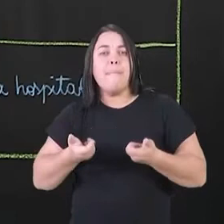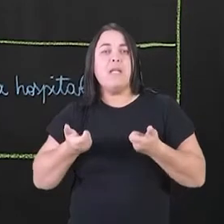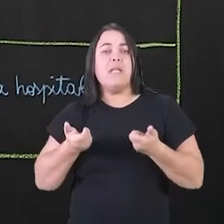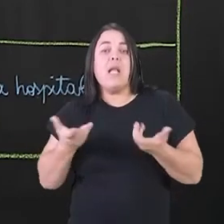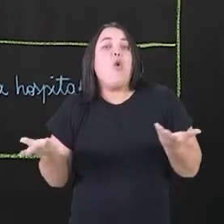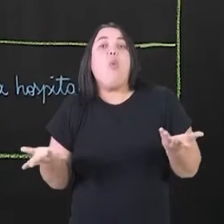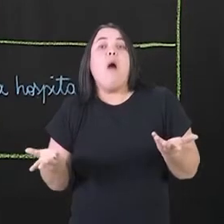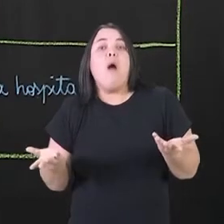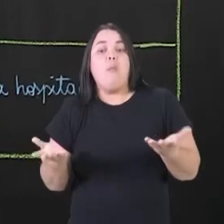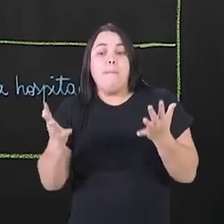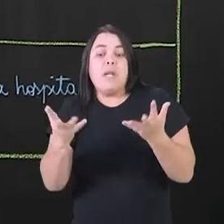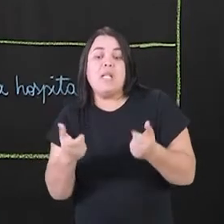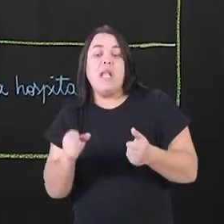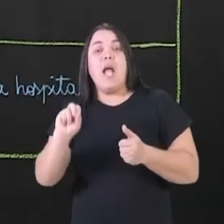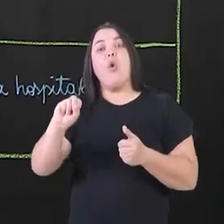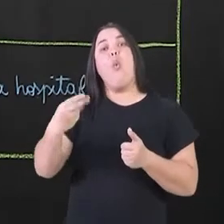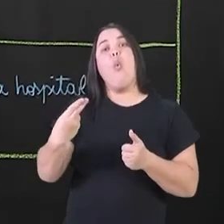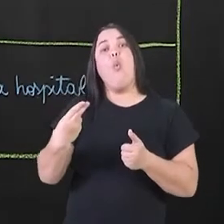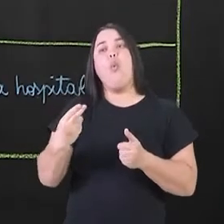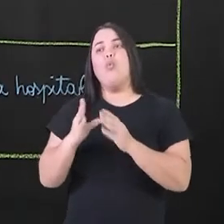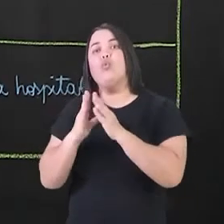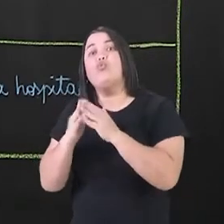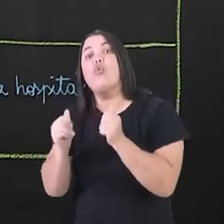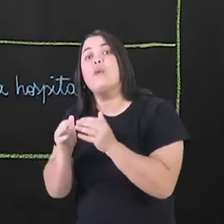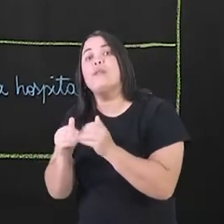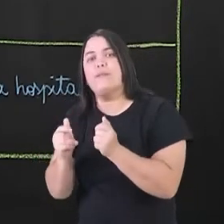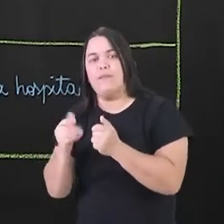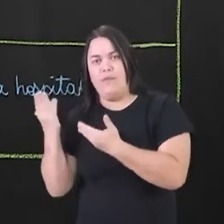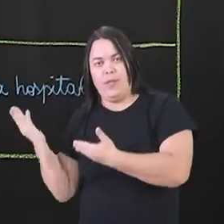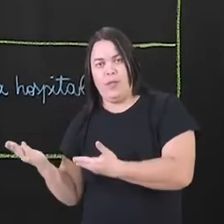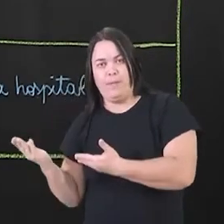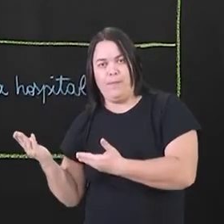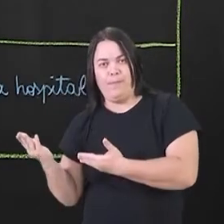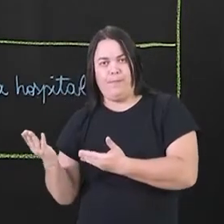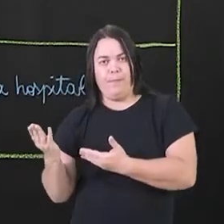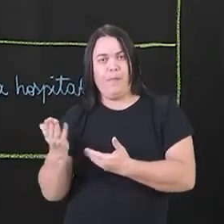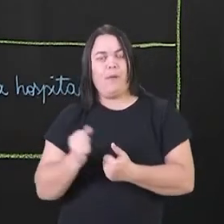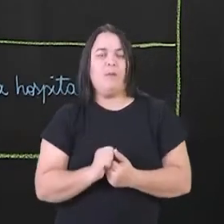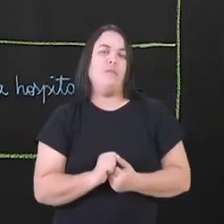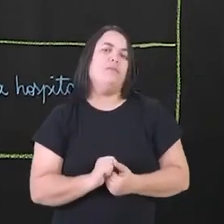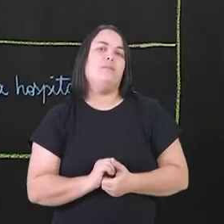se refere à solicitação e assim sucessivamente. Então, olha,